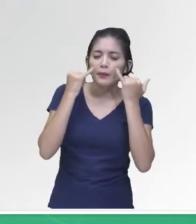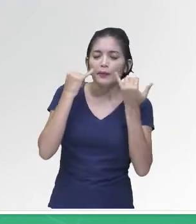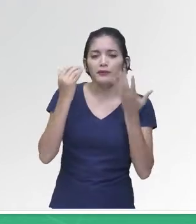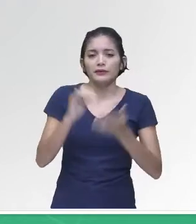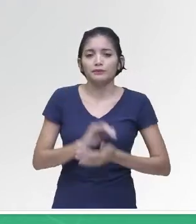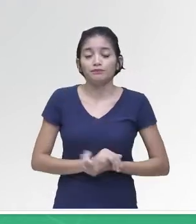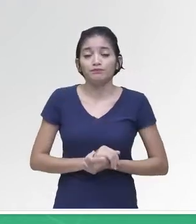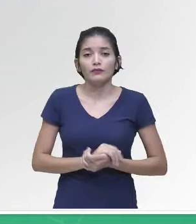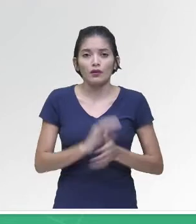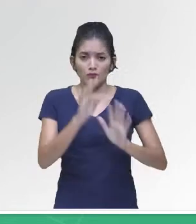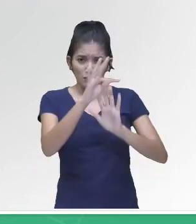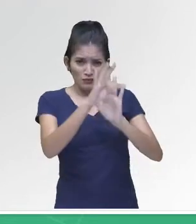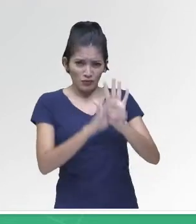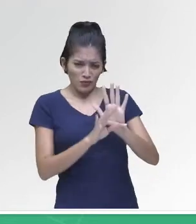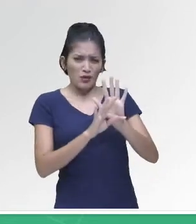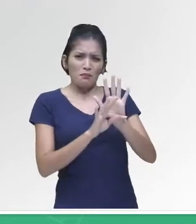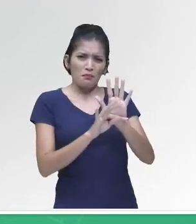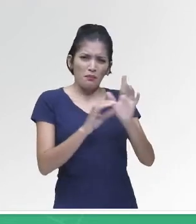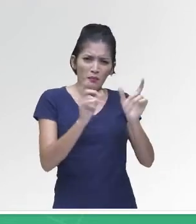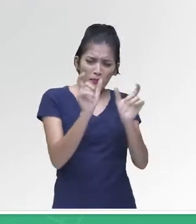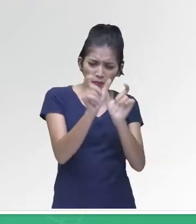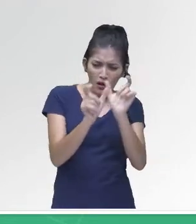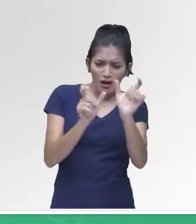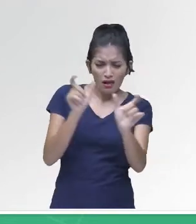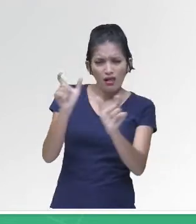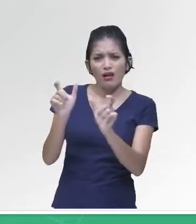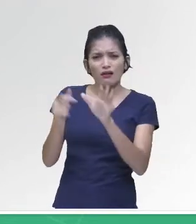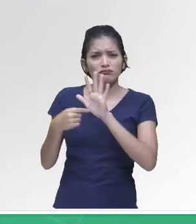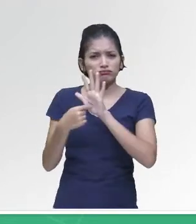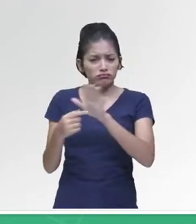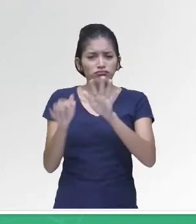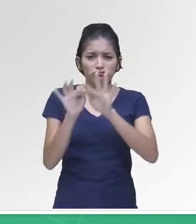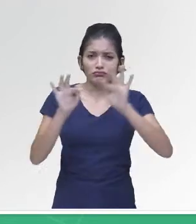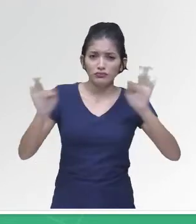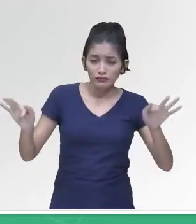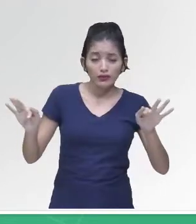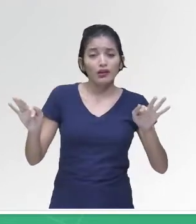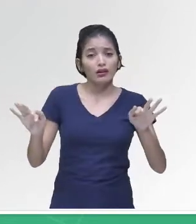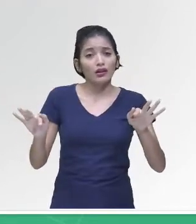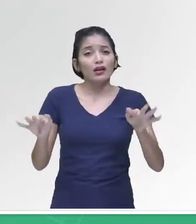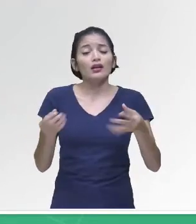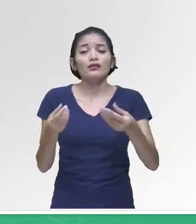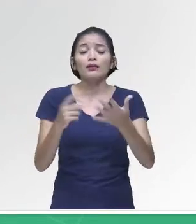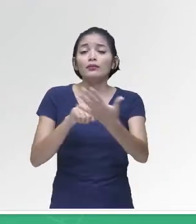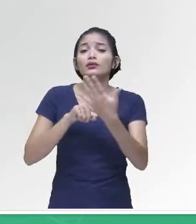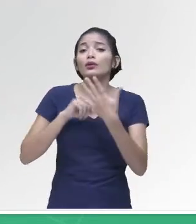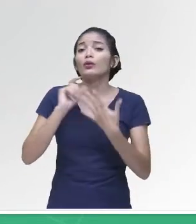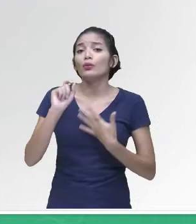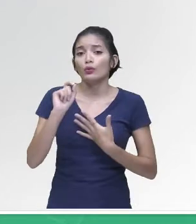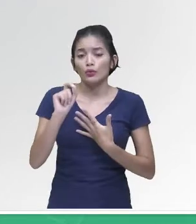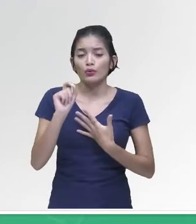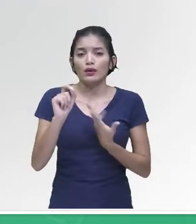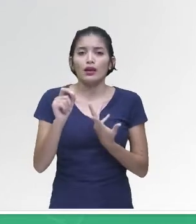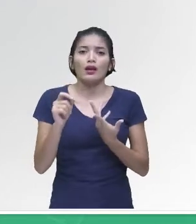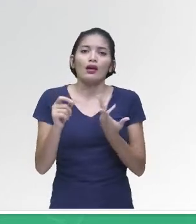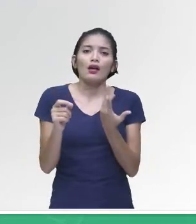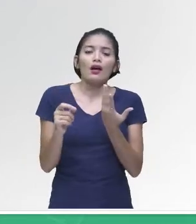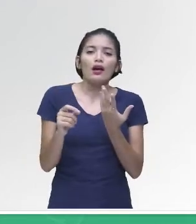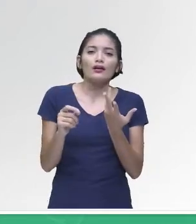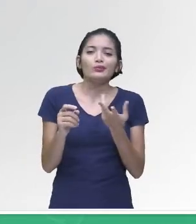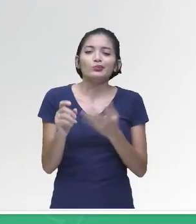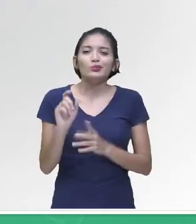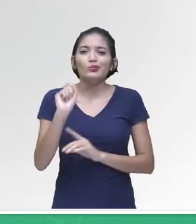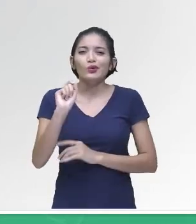né? Palavras encadeadas, em conjunto, formando frases e que vão trazer para nós o quê? Uma mensagem, algo.